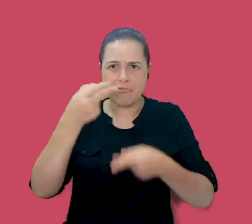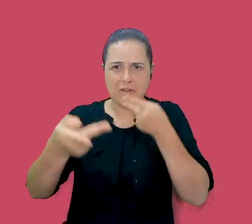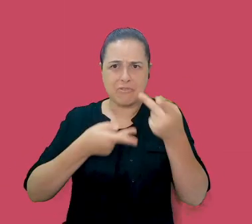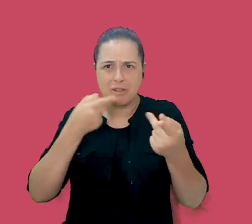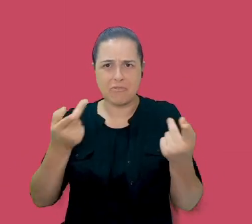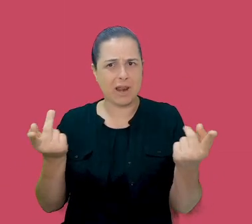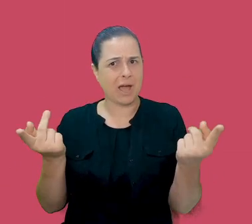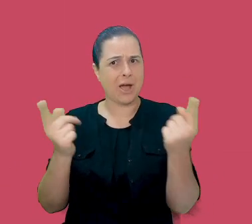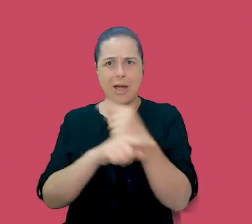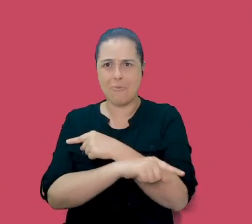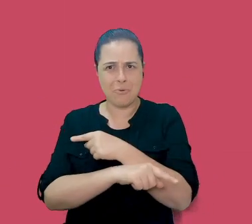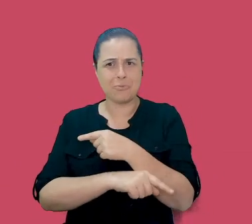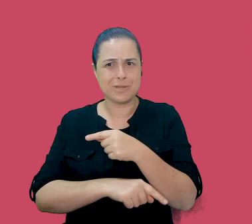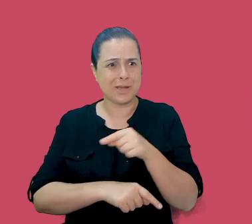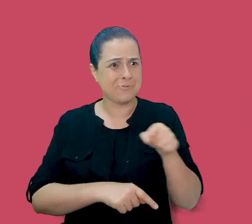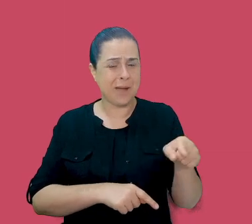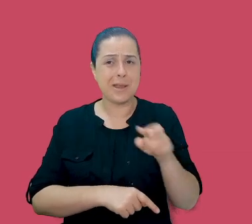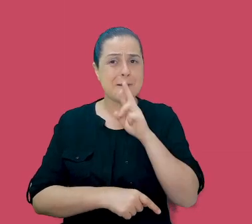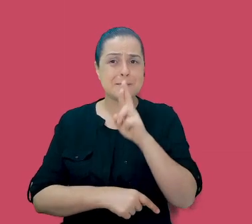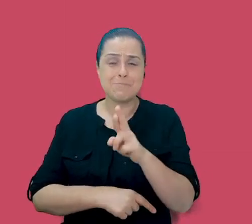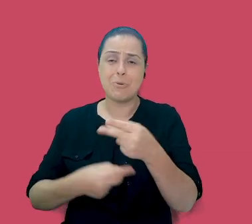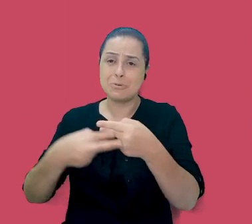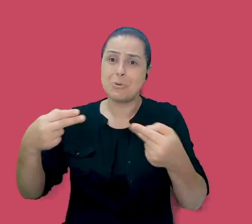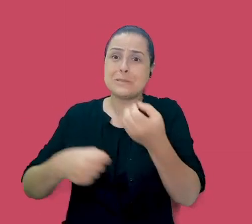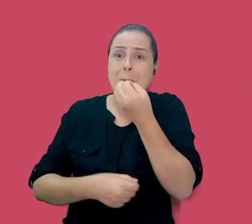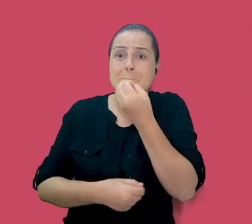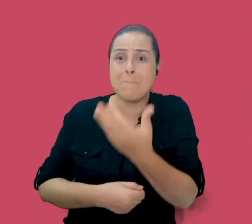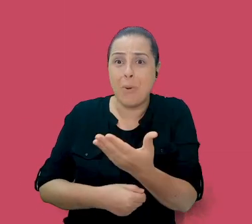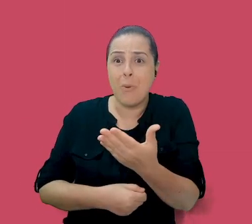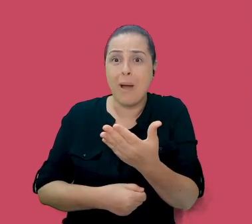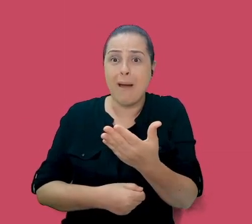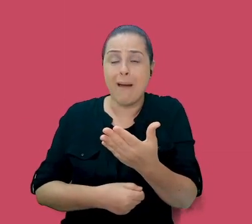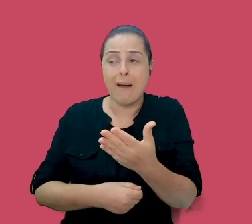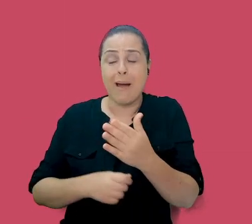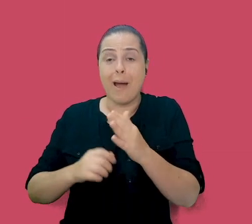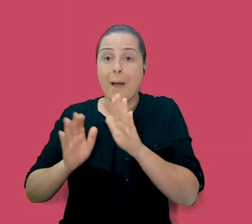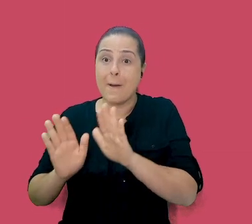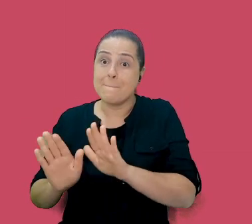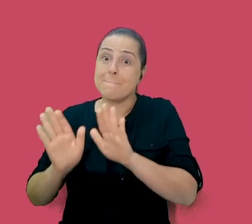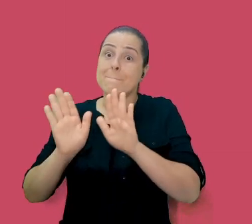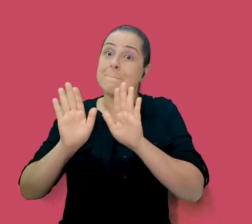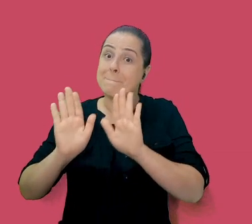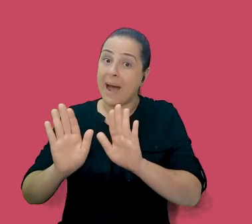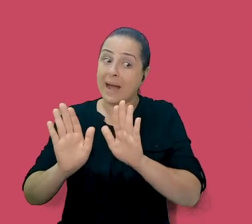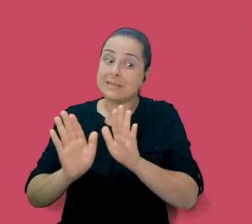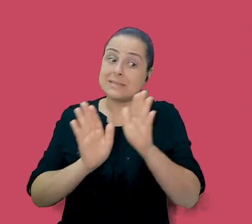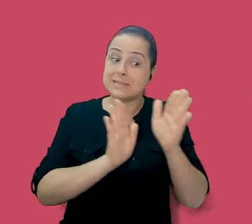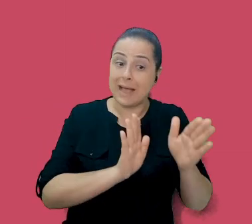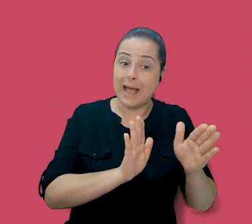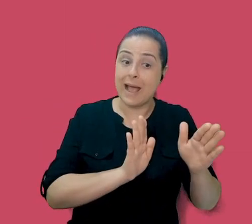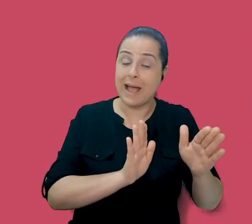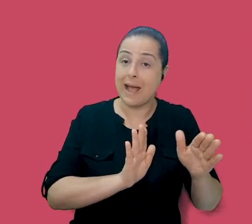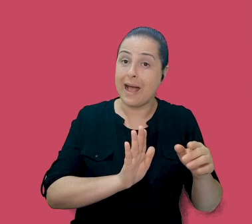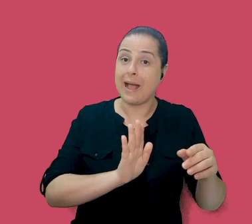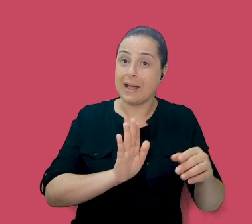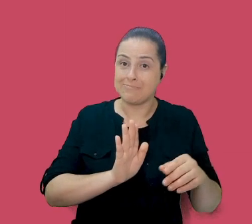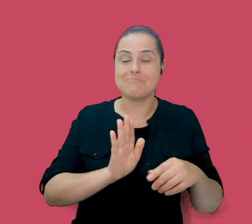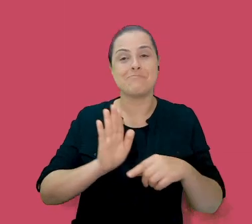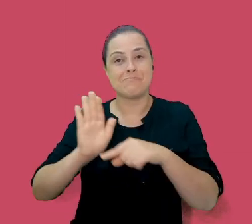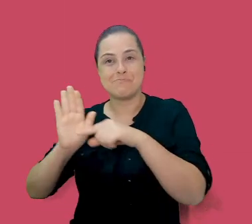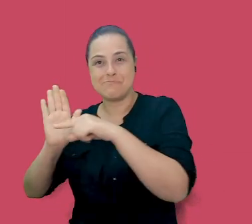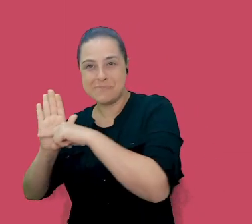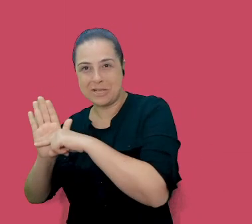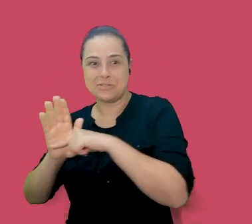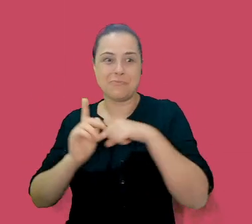fala coisas boas, e aí ele fala assim: as coisas boas, mas pode ser que não sei o que. E aí ele fala das coisas ruins. Então ele lista direitinho, faz certinho,